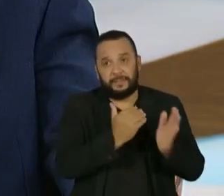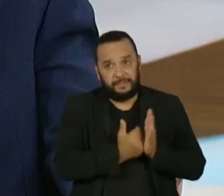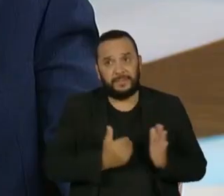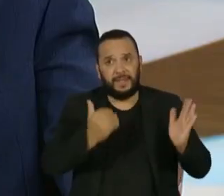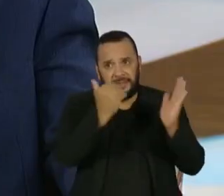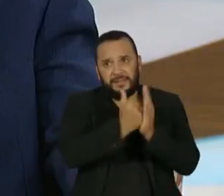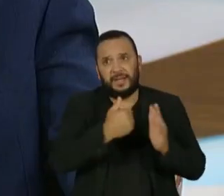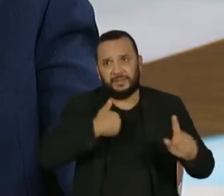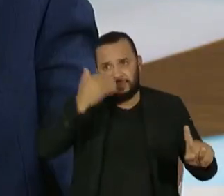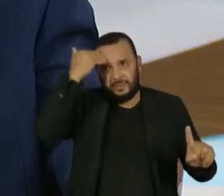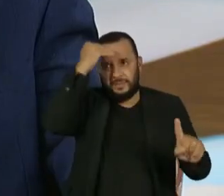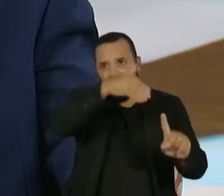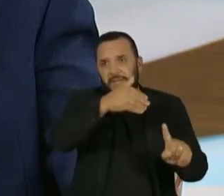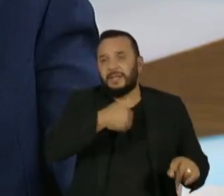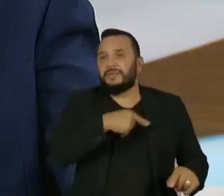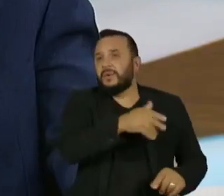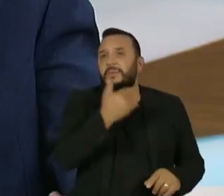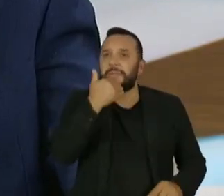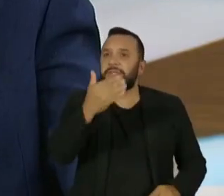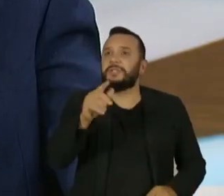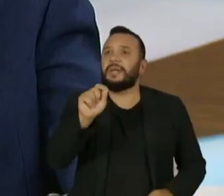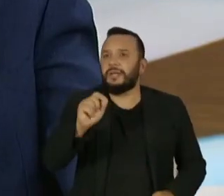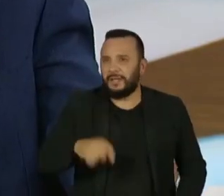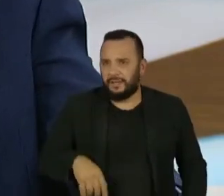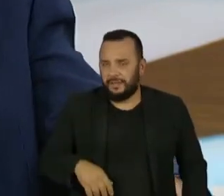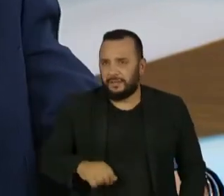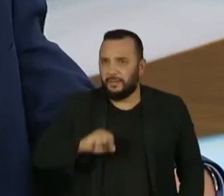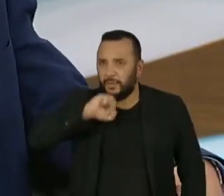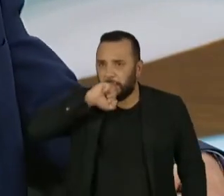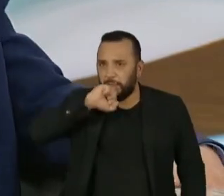nas condenações, eles vão apelar a quem? Para o bispo?